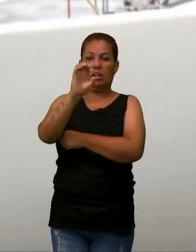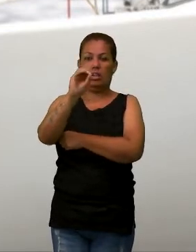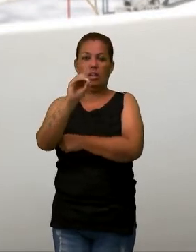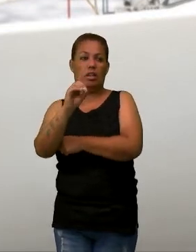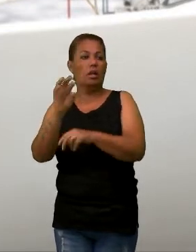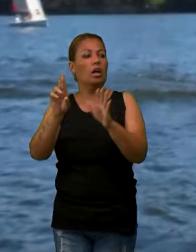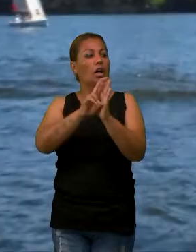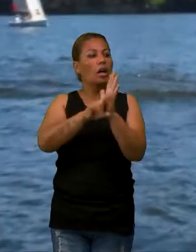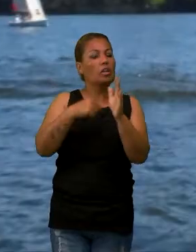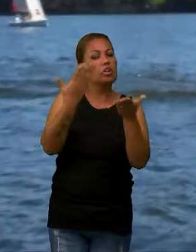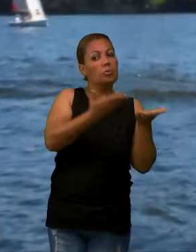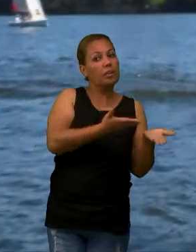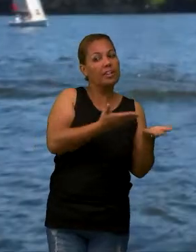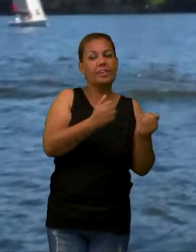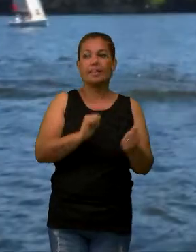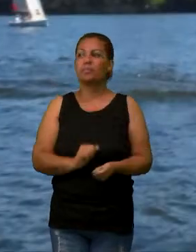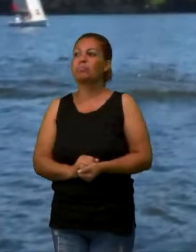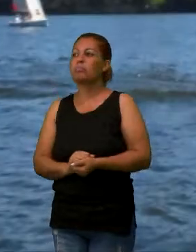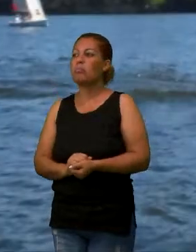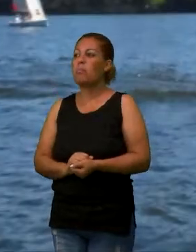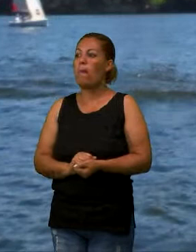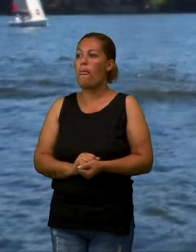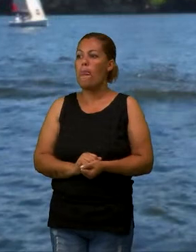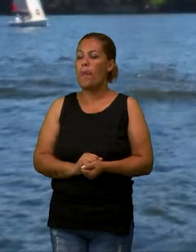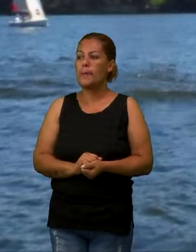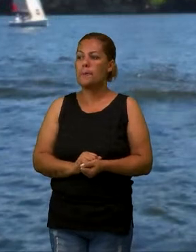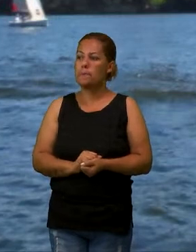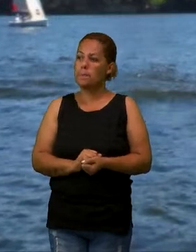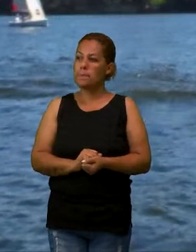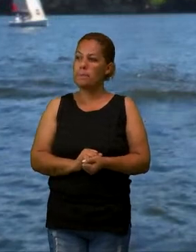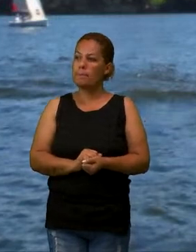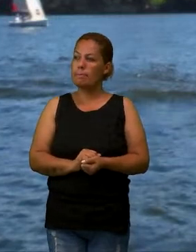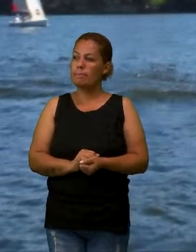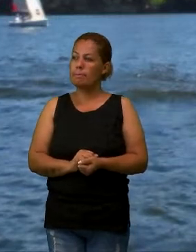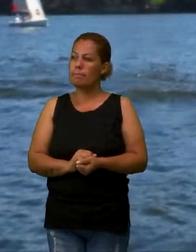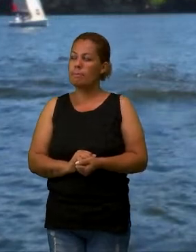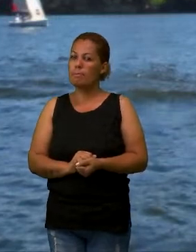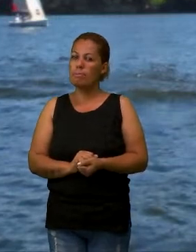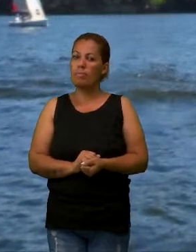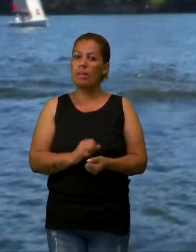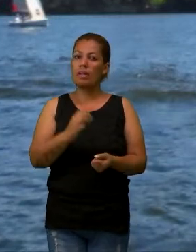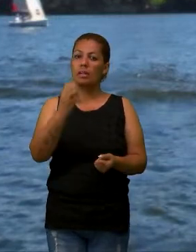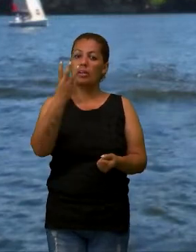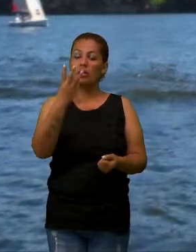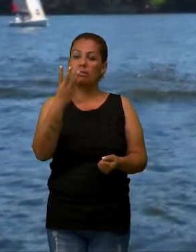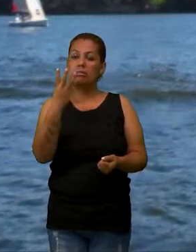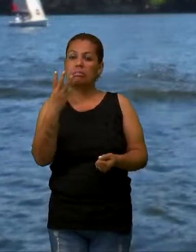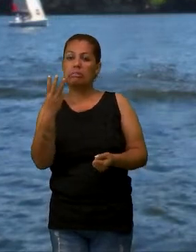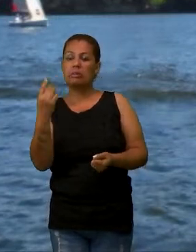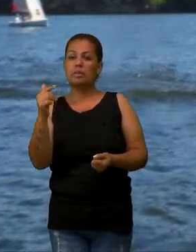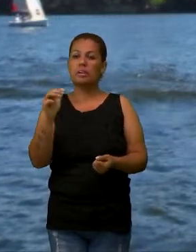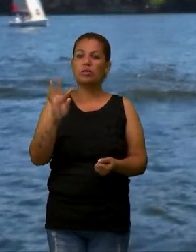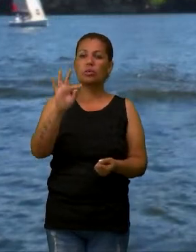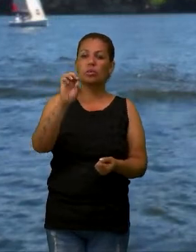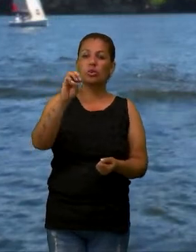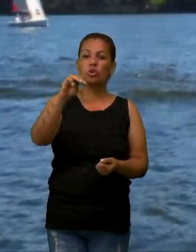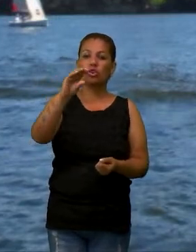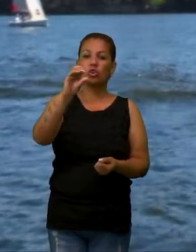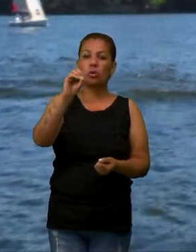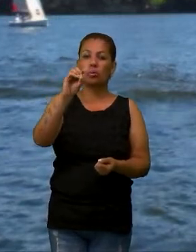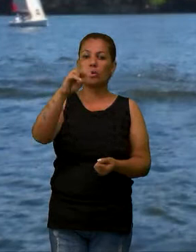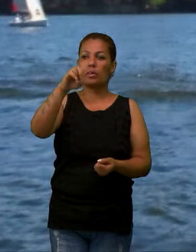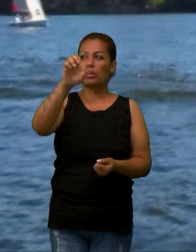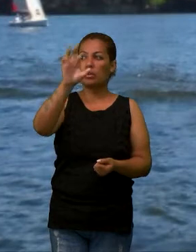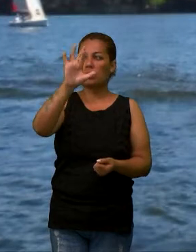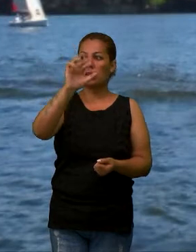programa com a gente é tão são três posições o timoneiro que leva àquela vela maior